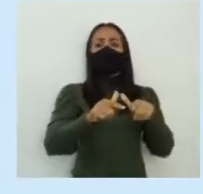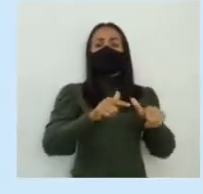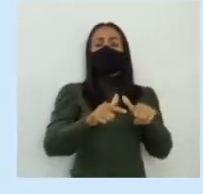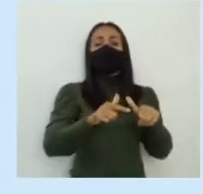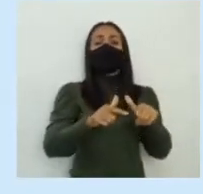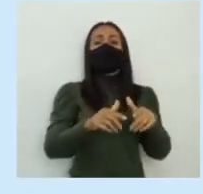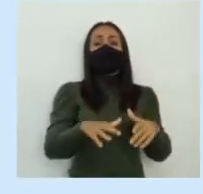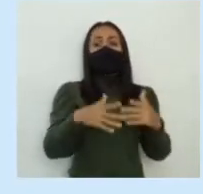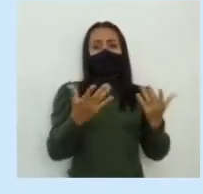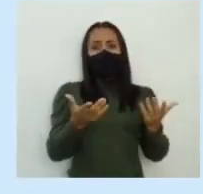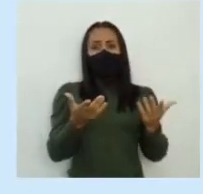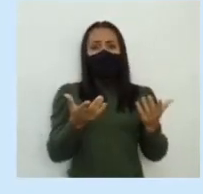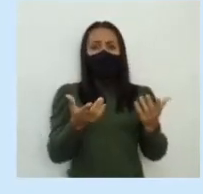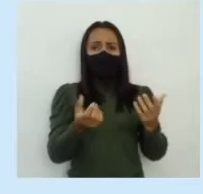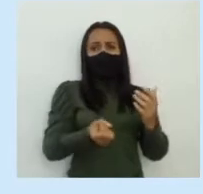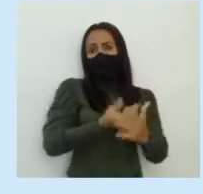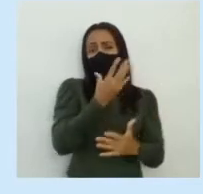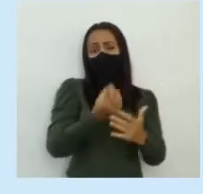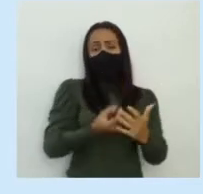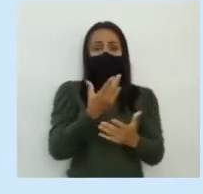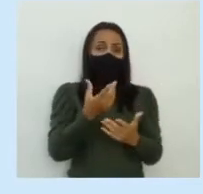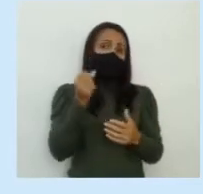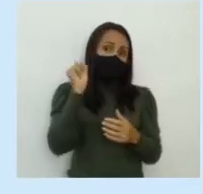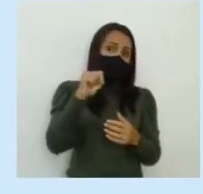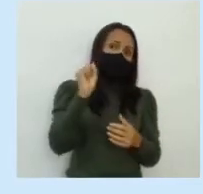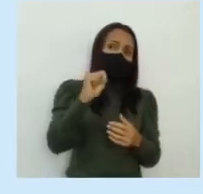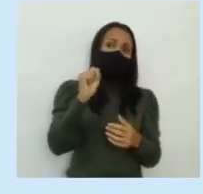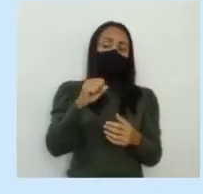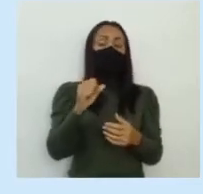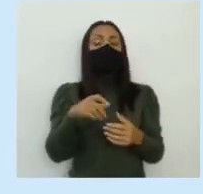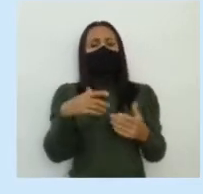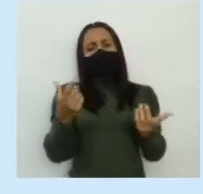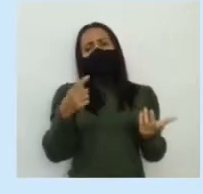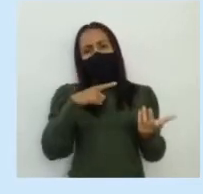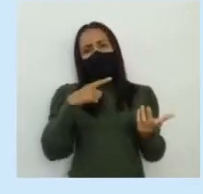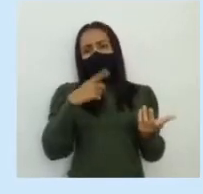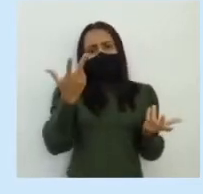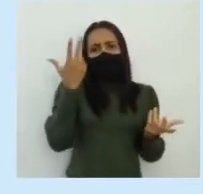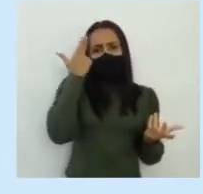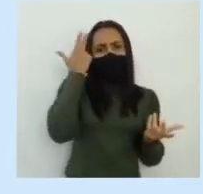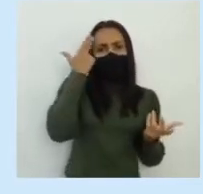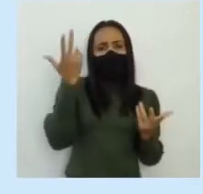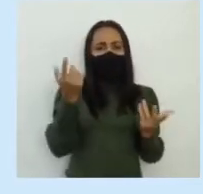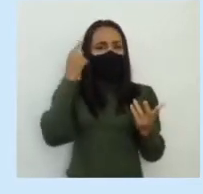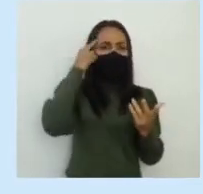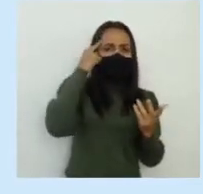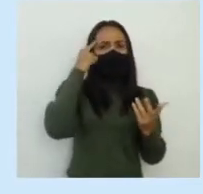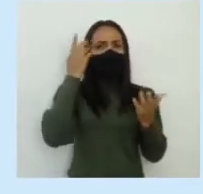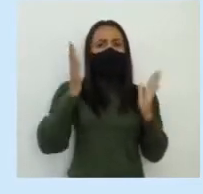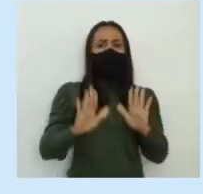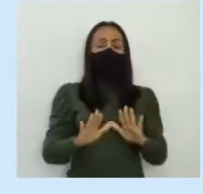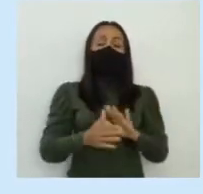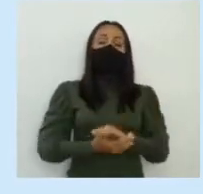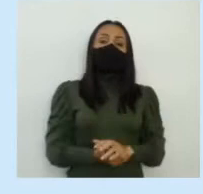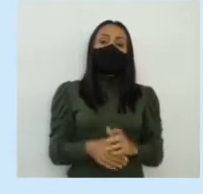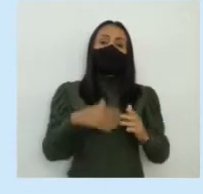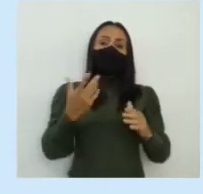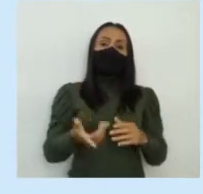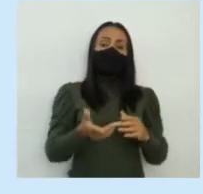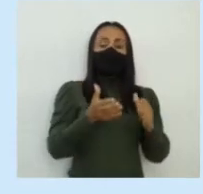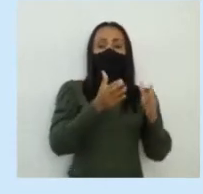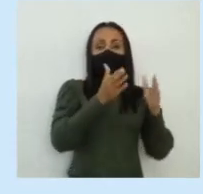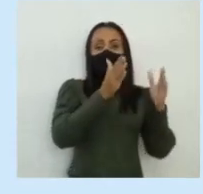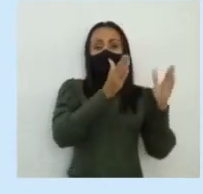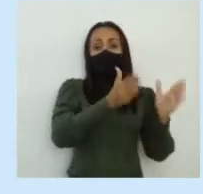elas vão aparecer. Realmente é um fato, a gente vai ter dúvidas, tem algumas coisas que a gente não vai saber fazer. Então, quando a gente passa por esse tipo